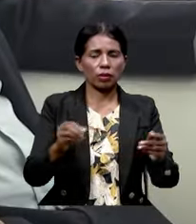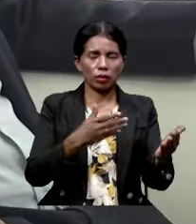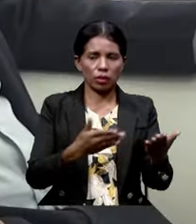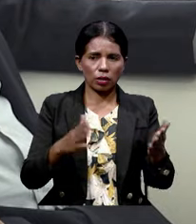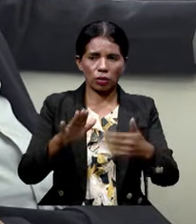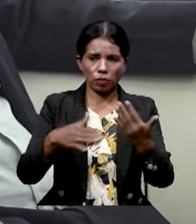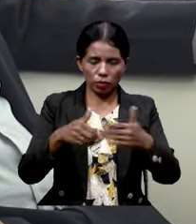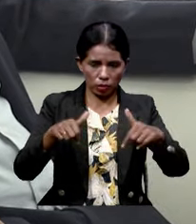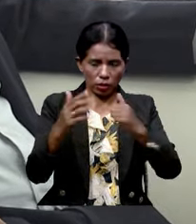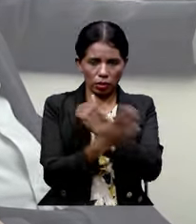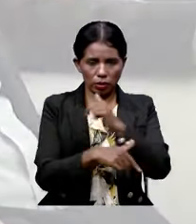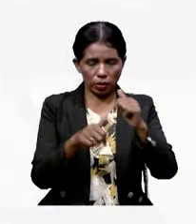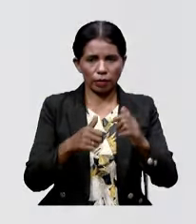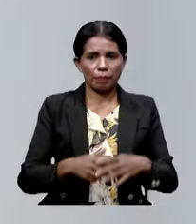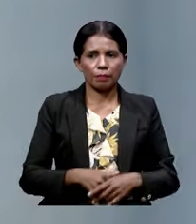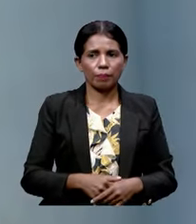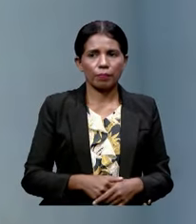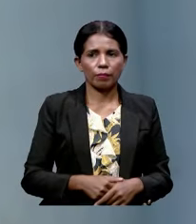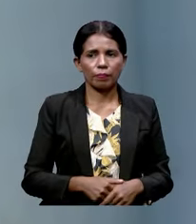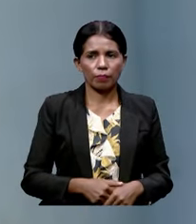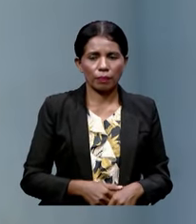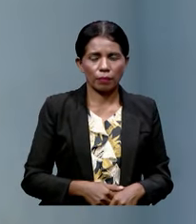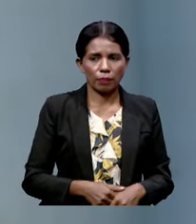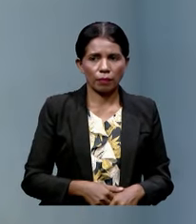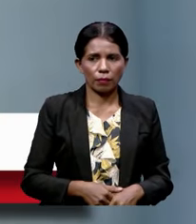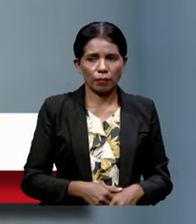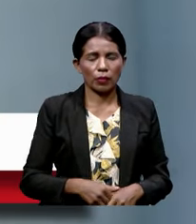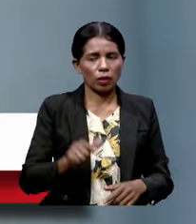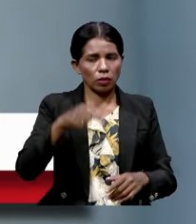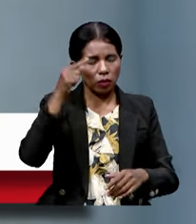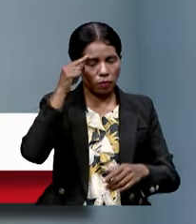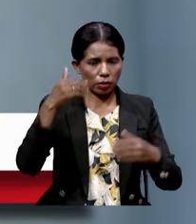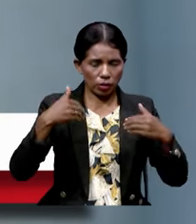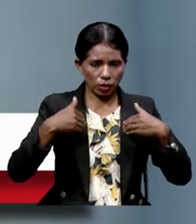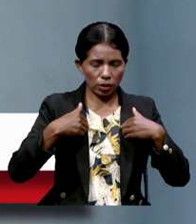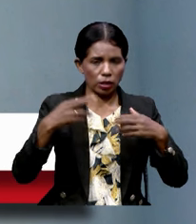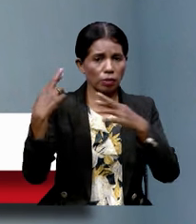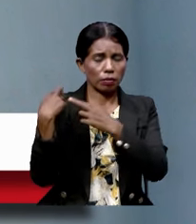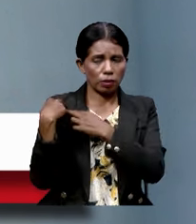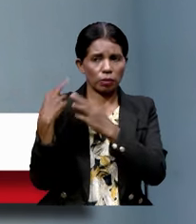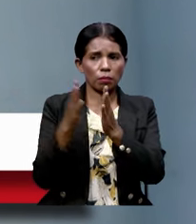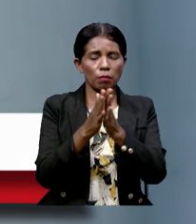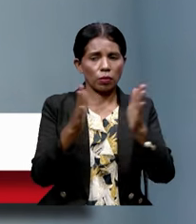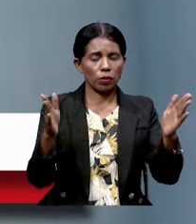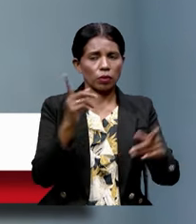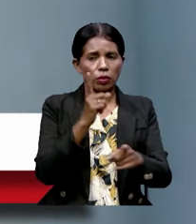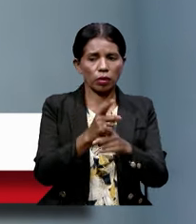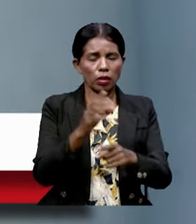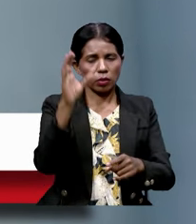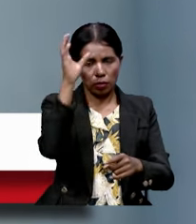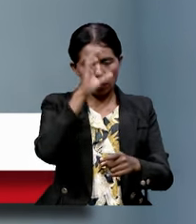arrelaran. Governo e a responsabilidade boa de ter para a tu